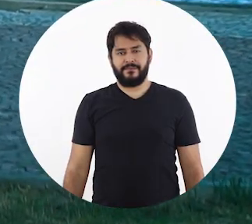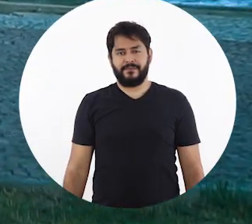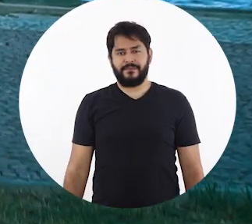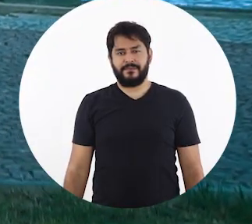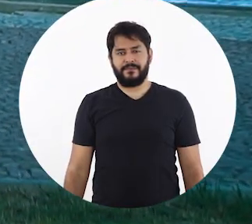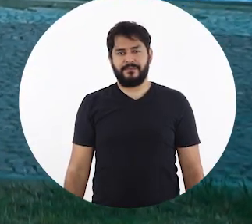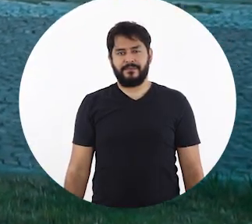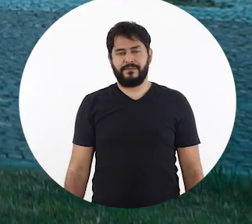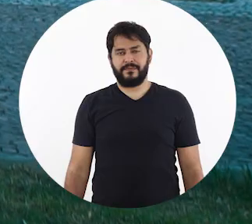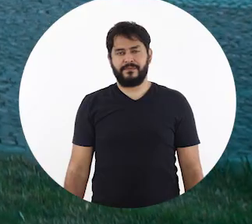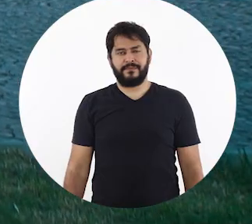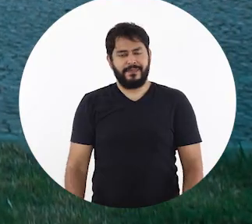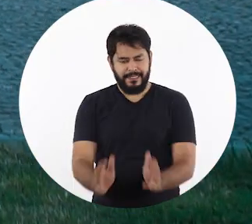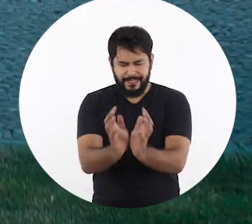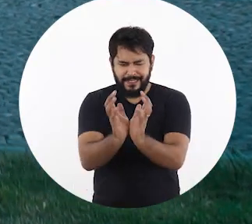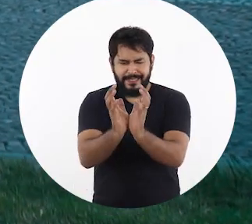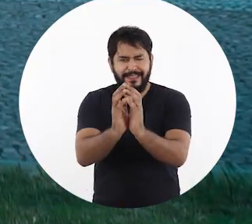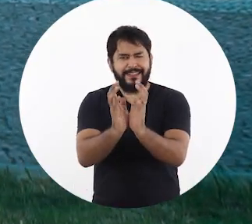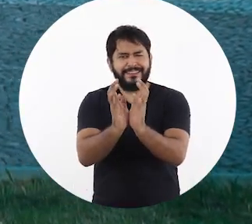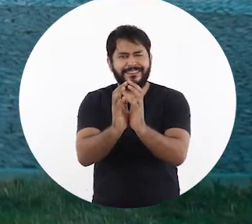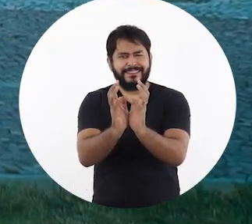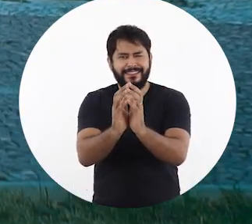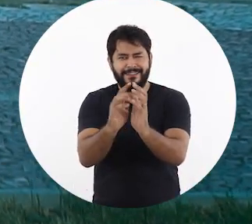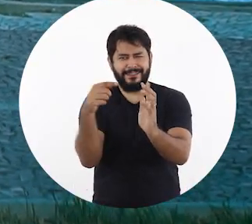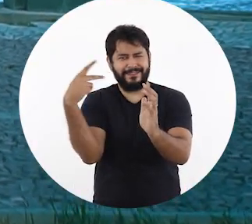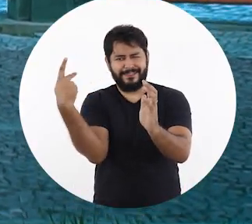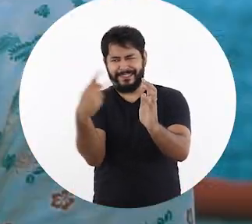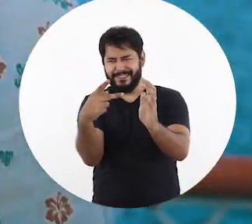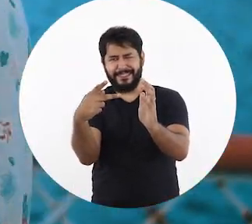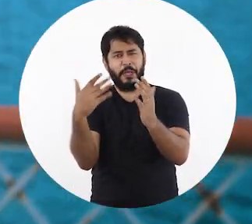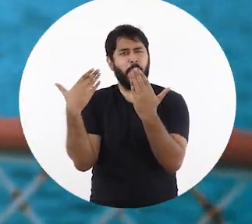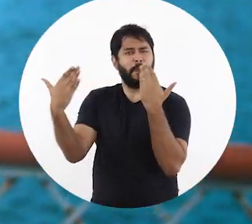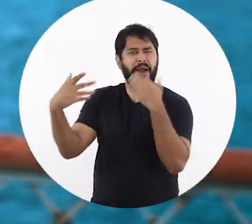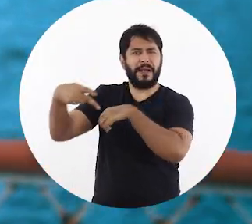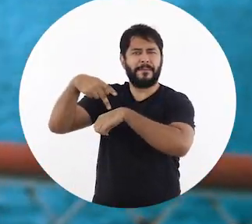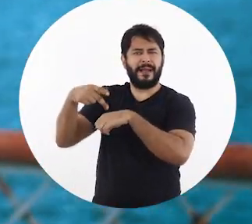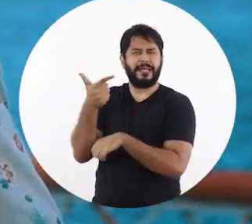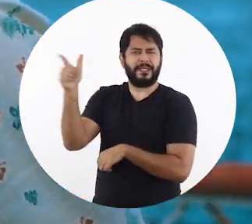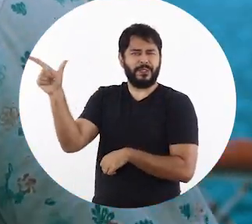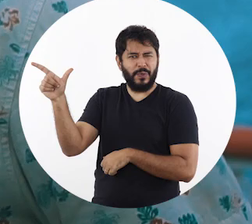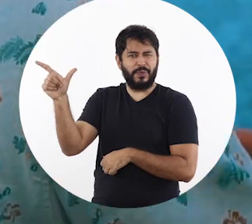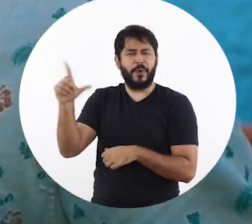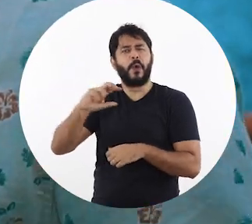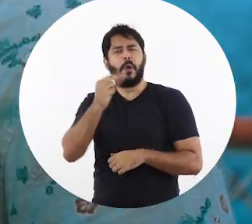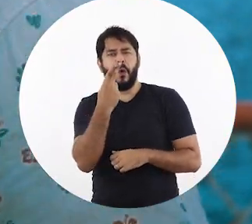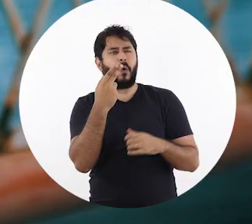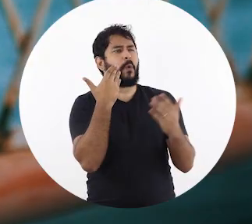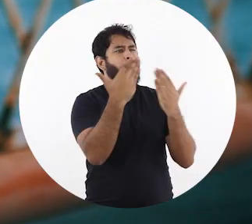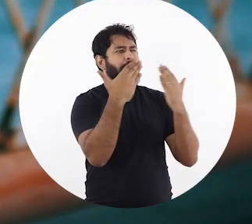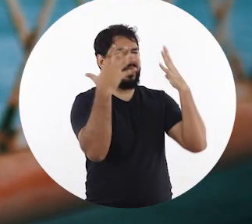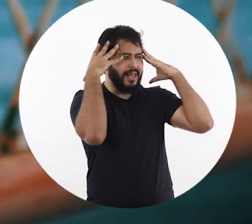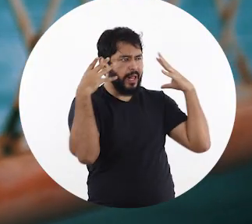Recife. Não a Veneza americana, não a Mauritsade dos amantes das Indas Ocidentais, nem mesmo o Recife